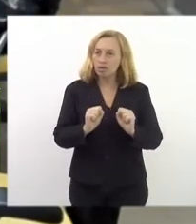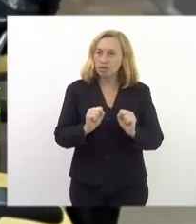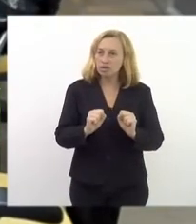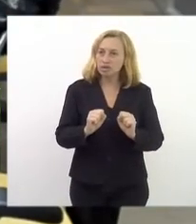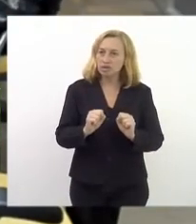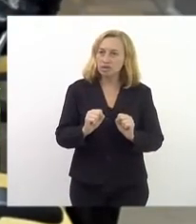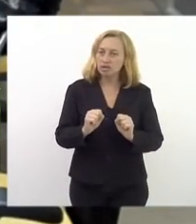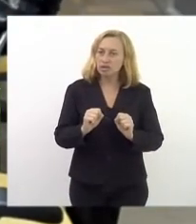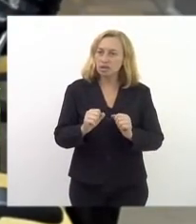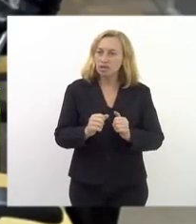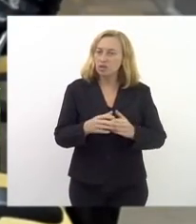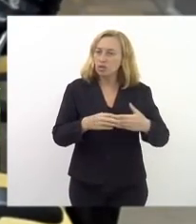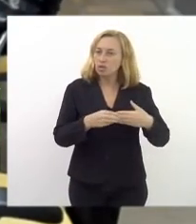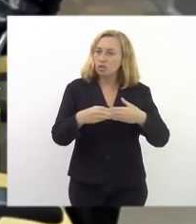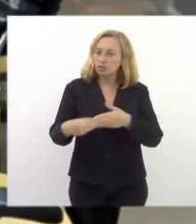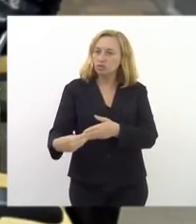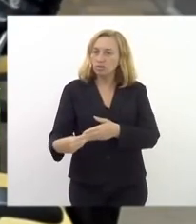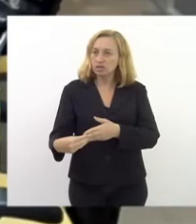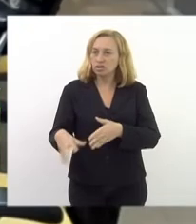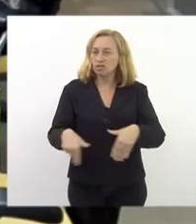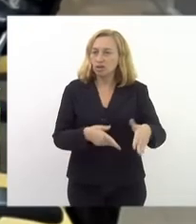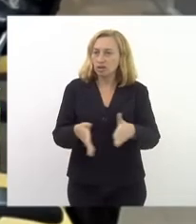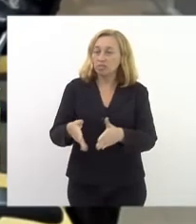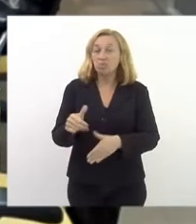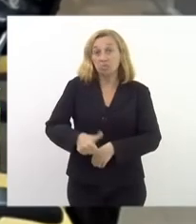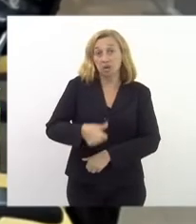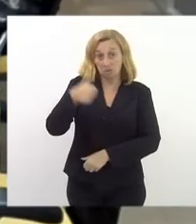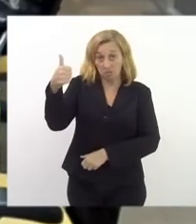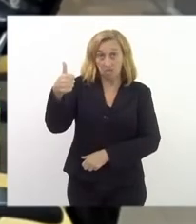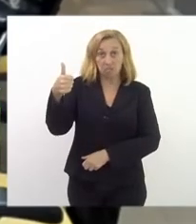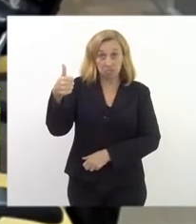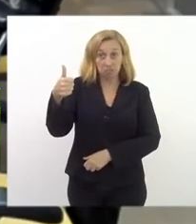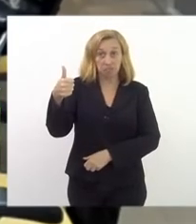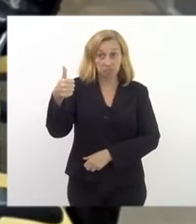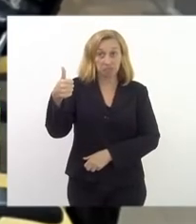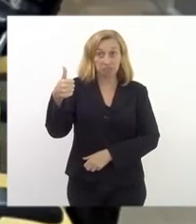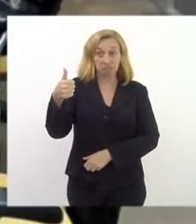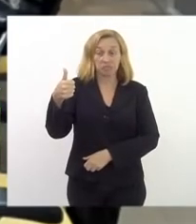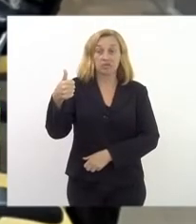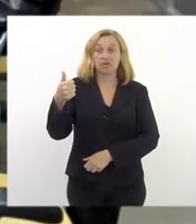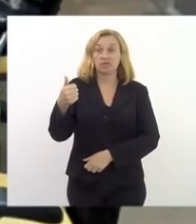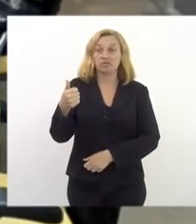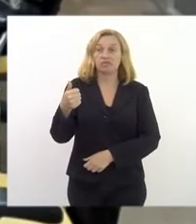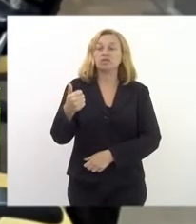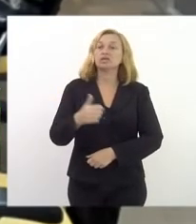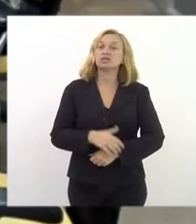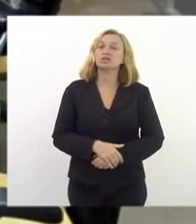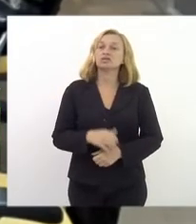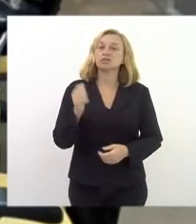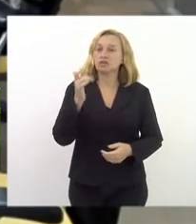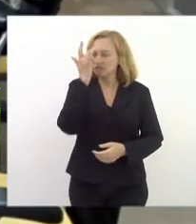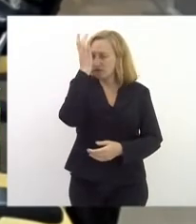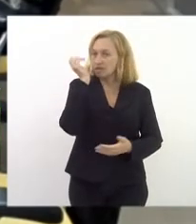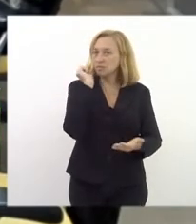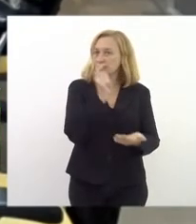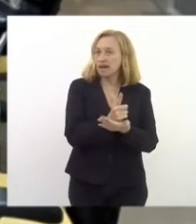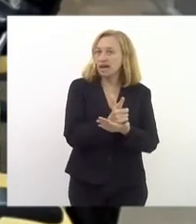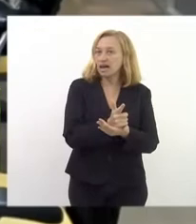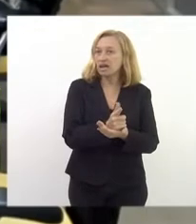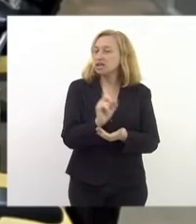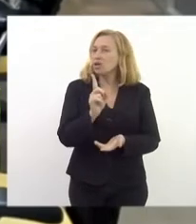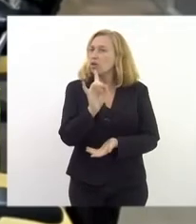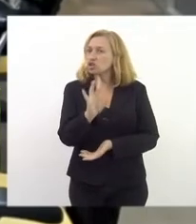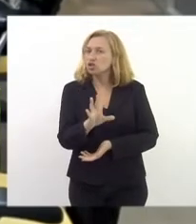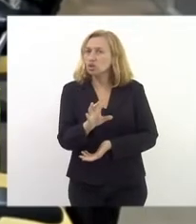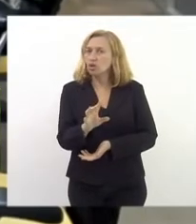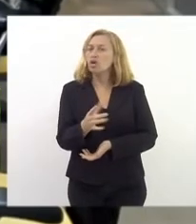ao caminho. Isso melhorou muito e facilitou o pagamento. Mas não é só